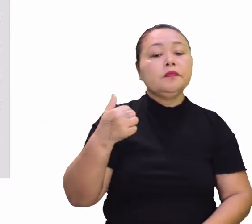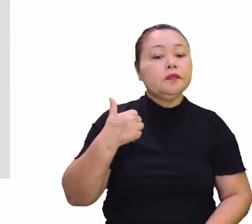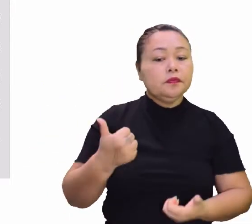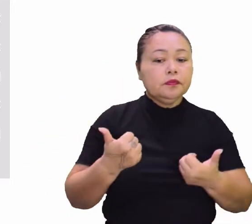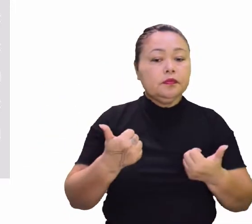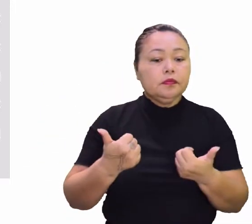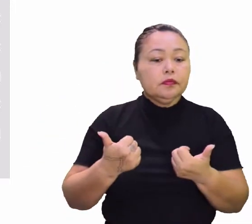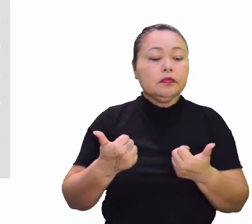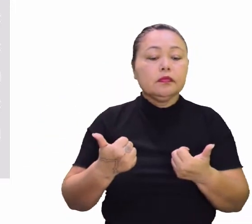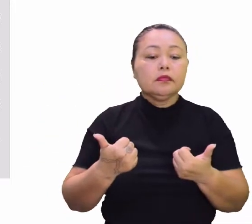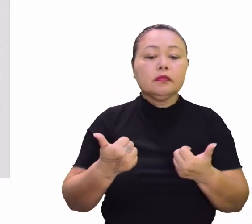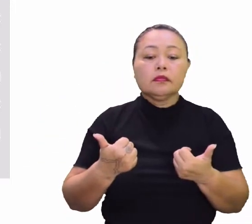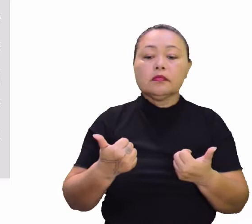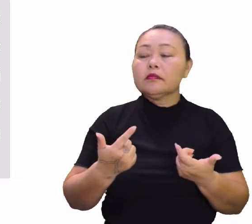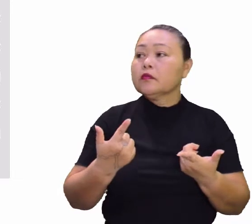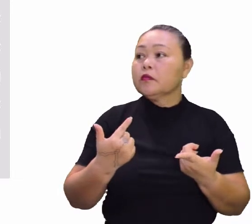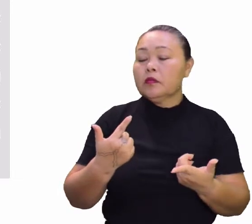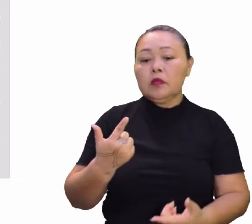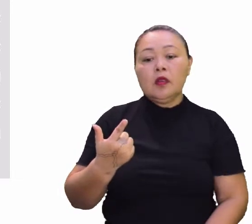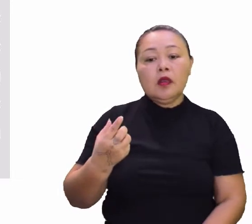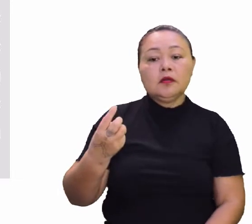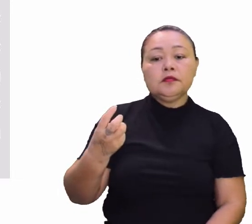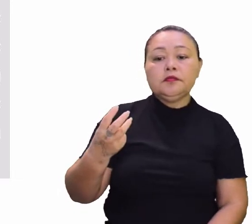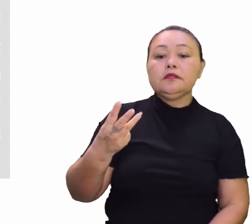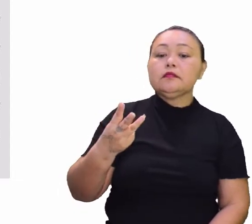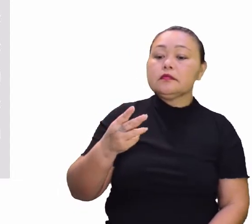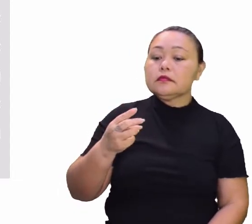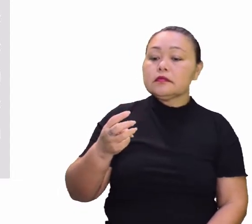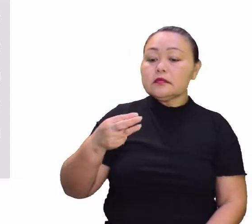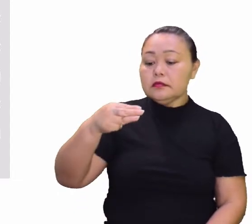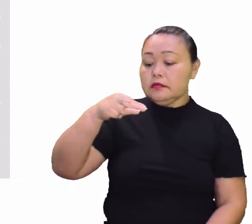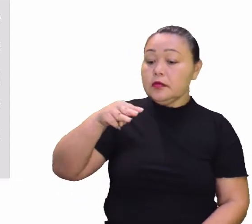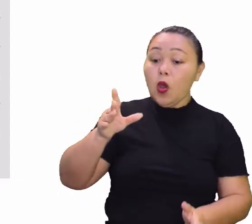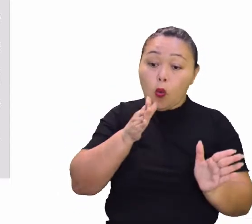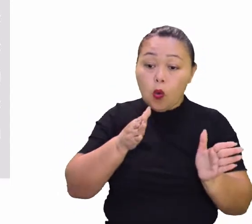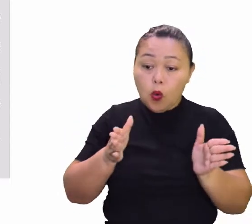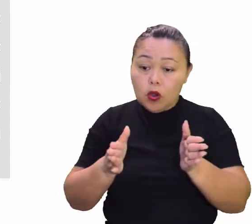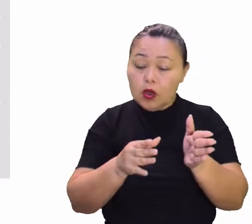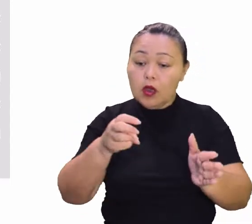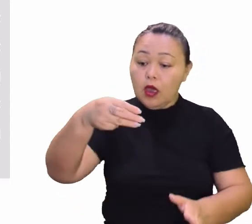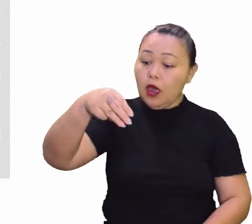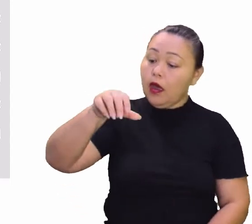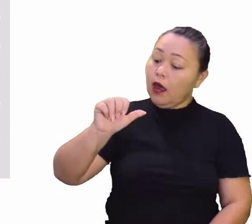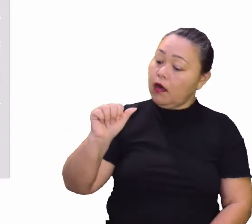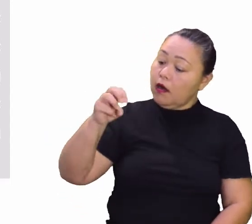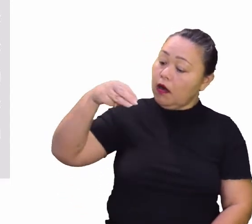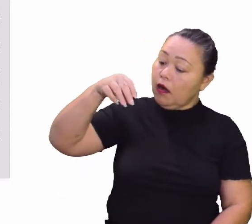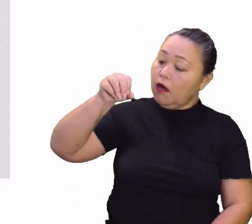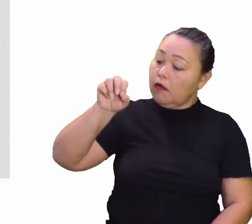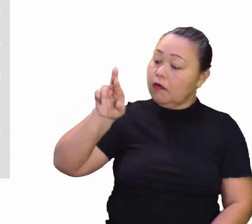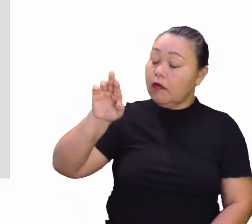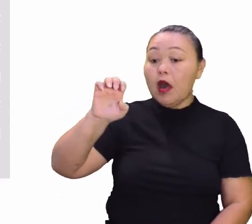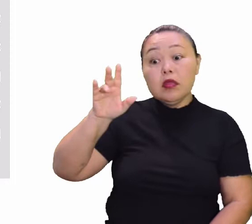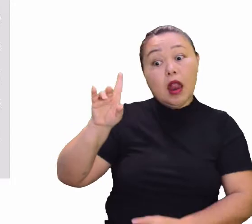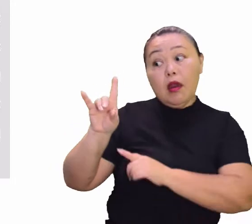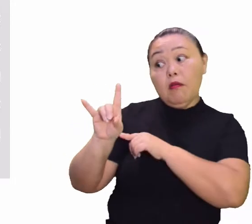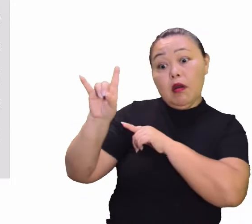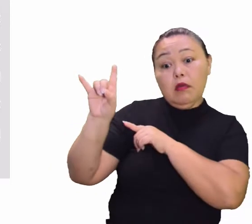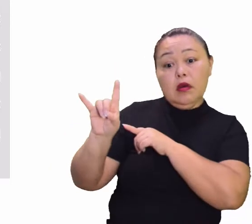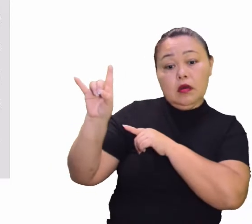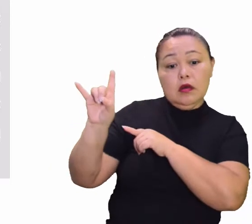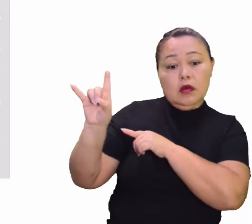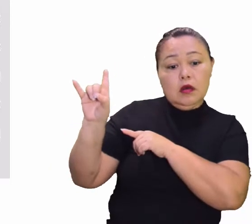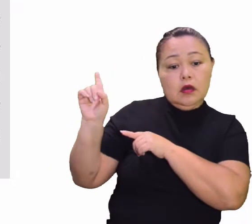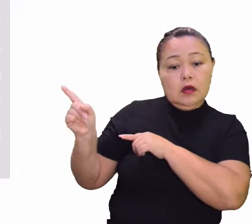Beleza. E professor Jorge, Oi. o Rio Madeira, o Rio Mamoré, maior parte desse rio está em território boliviano.